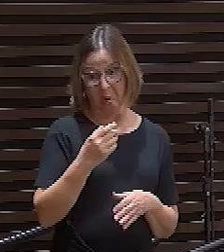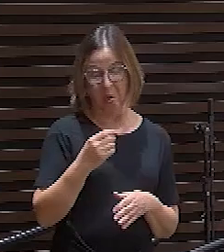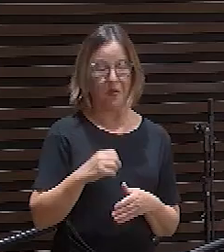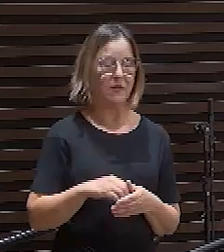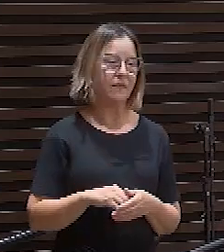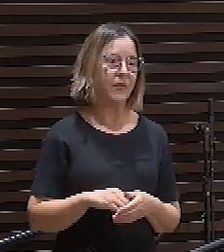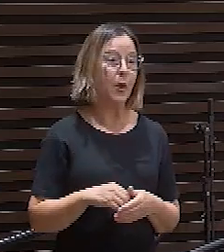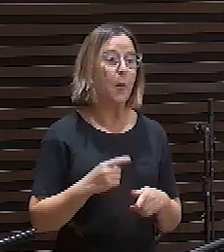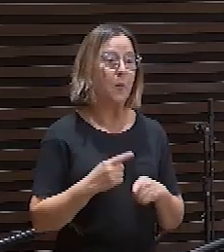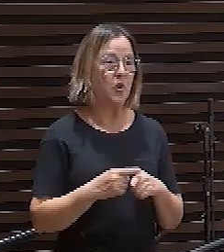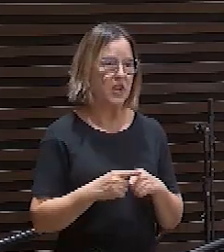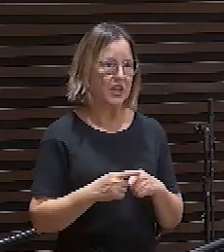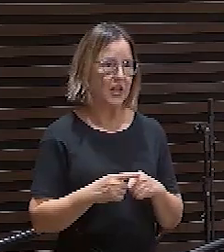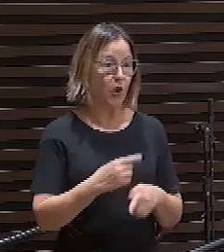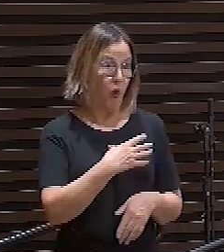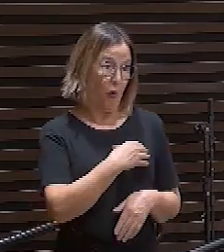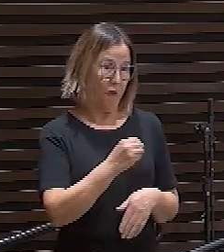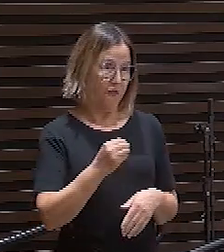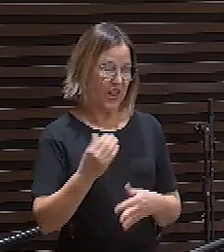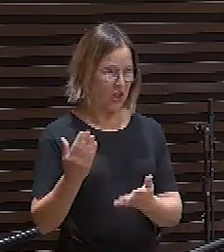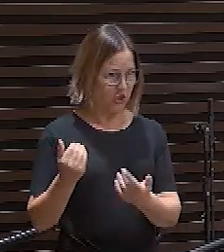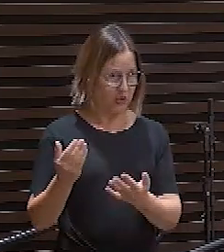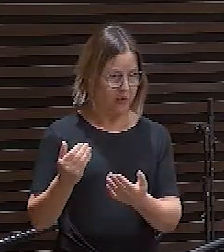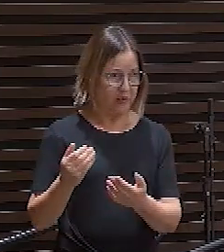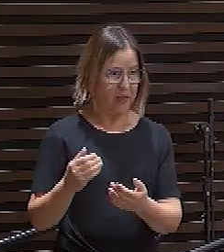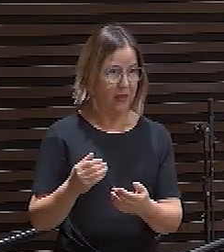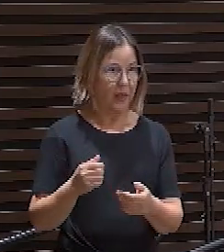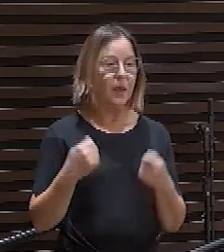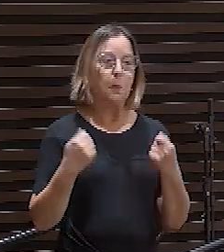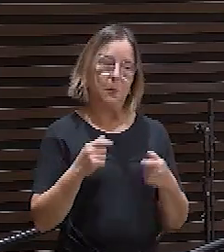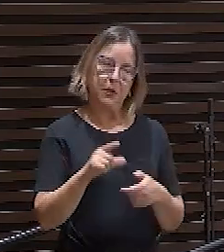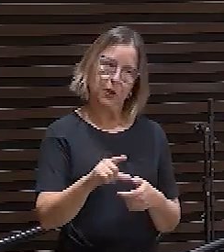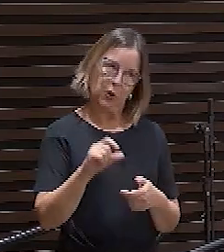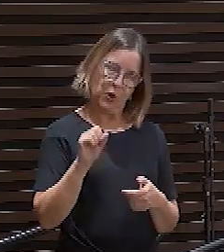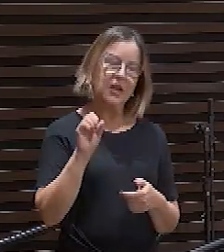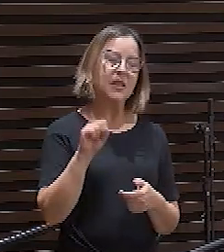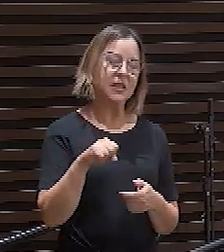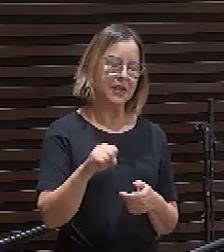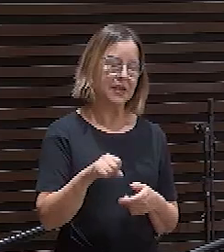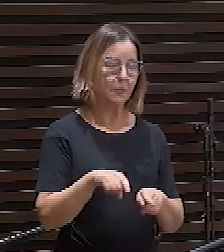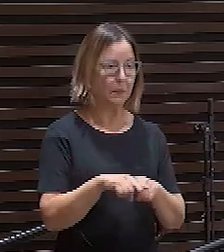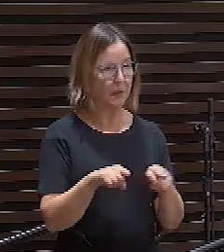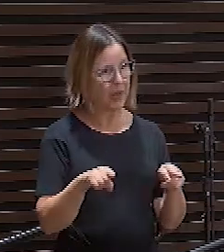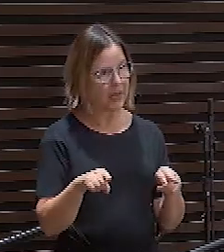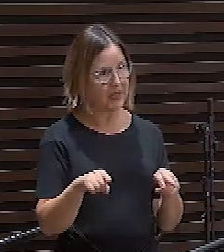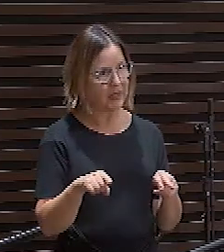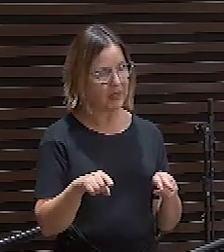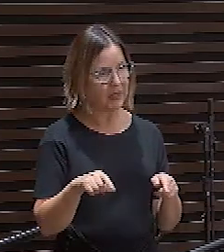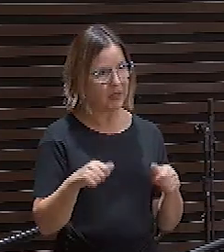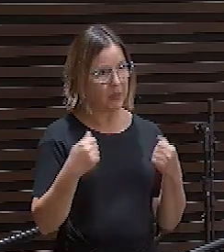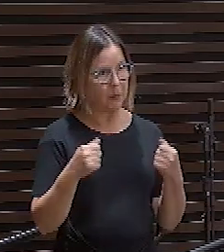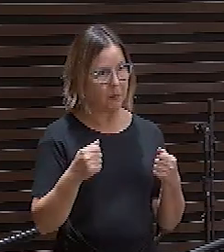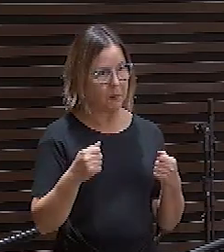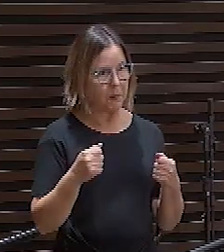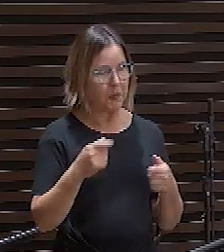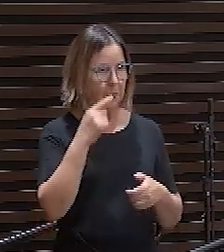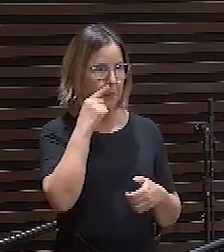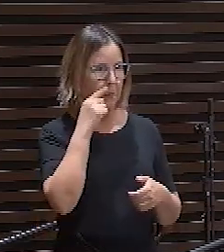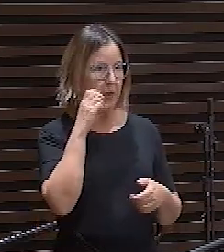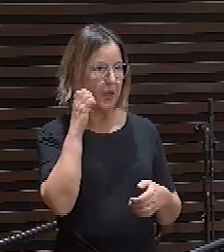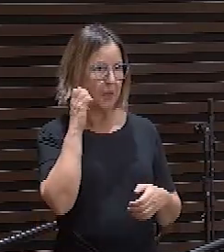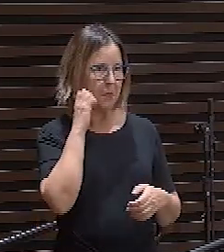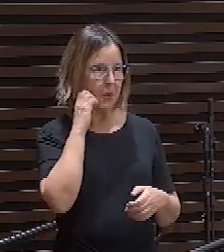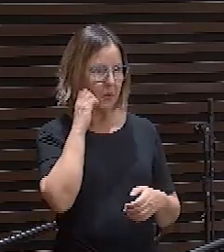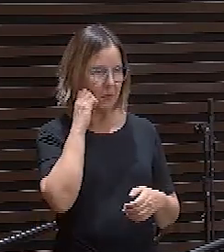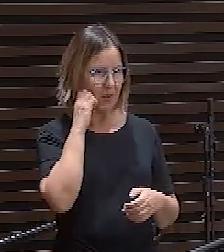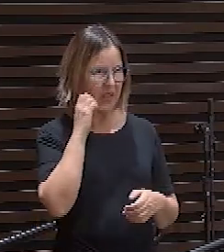o adolescente, o jovem, ele tem que escolher sim, mas tem que ter a proteção dos pais para que a escolha